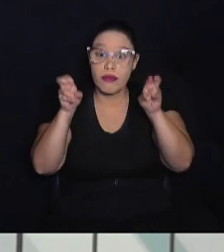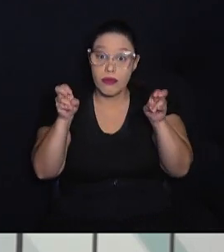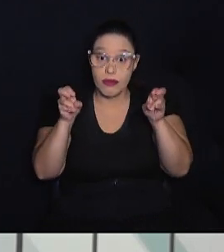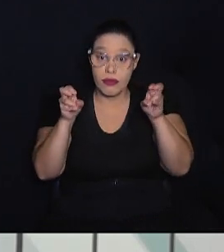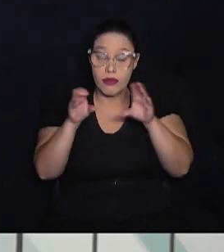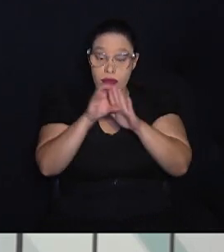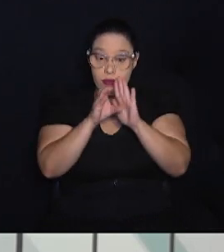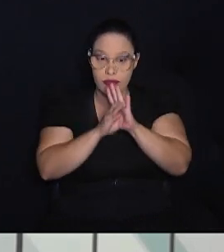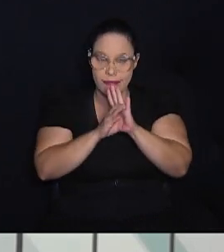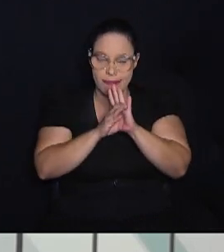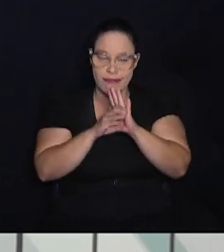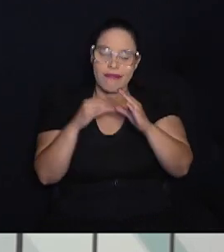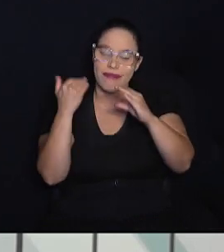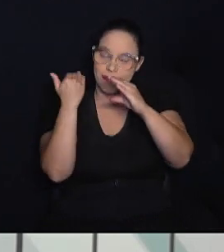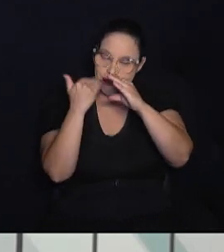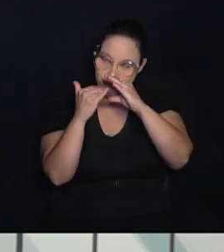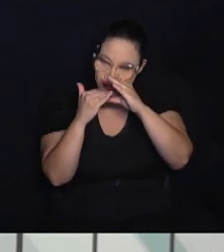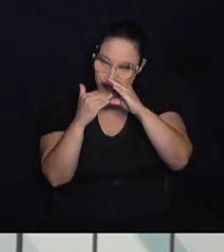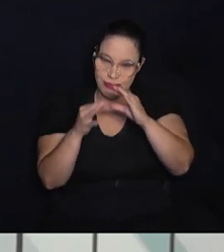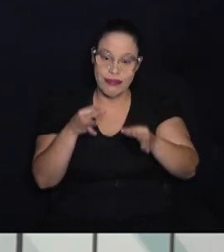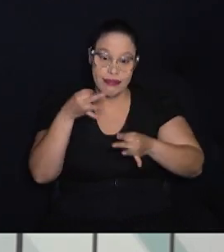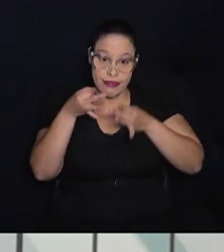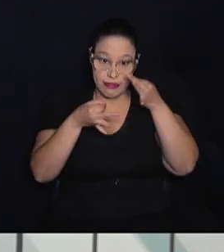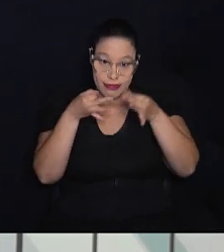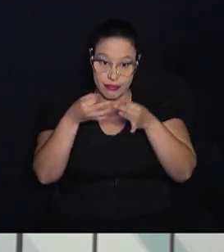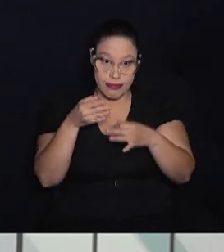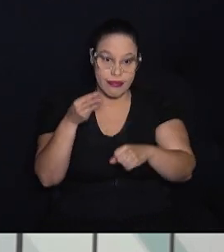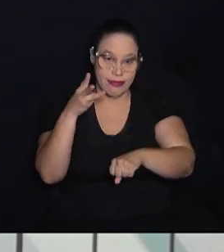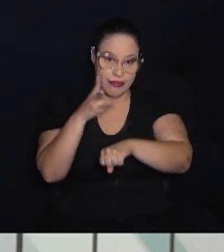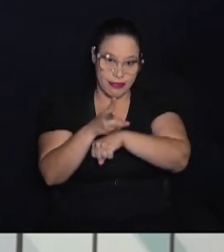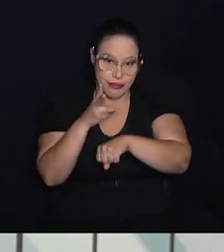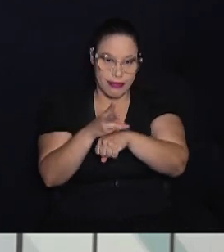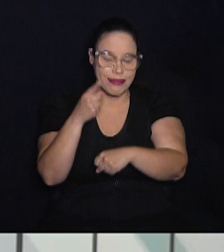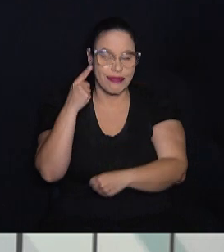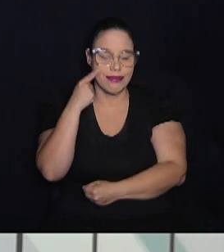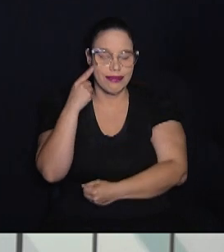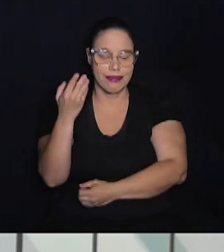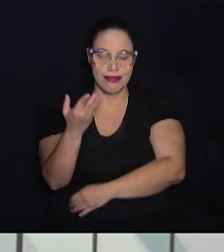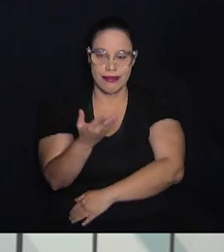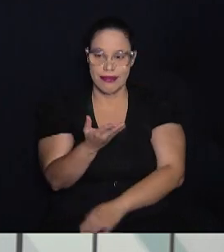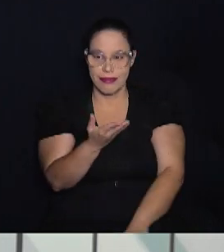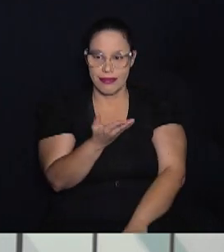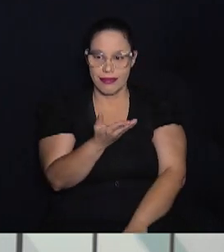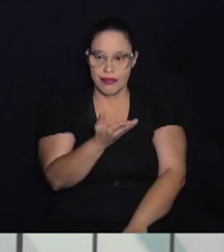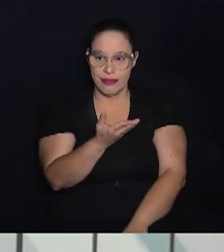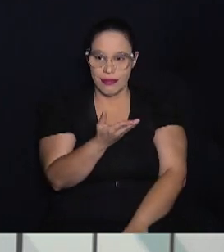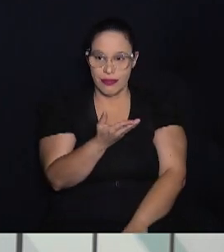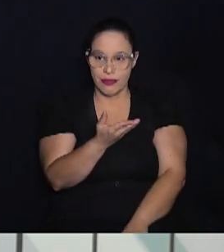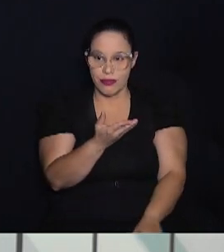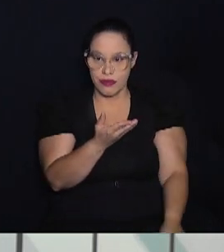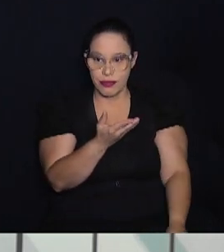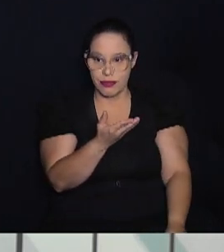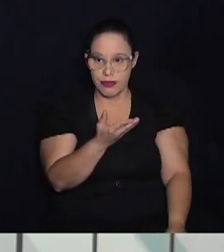programa? Então, mande sugestões para o nosso WhatsApp. O DDD é o 19, o número é o